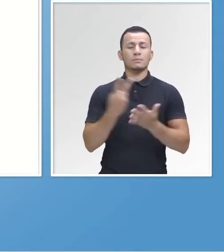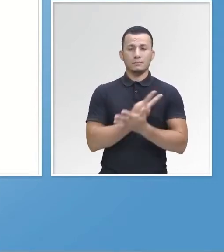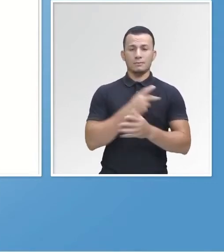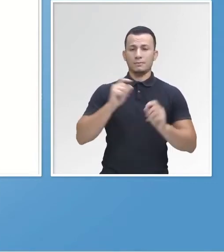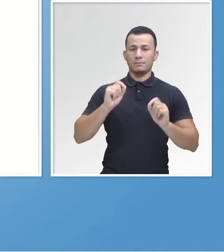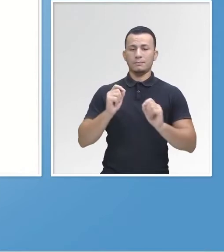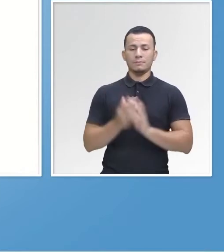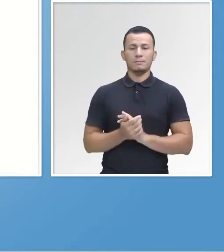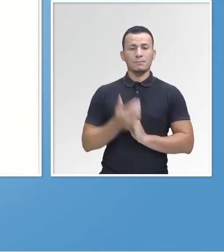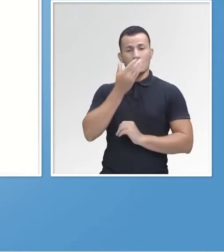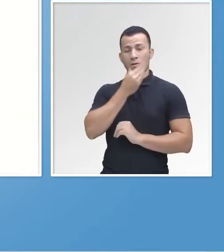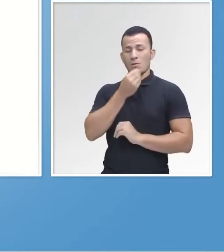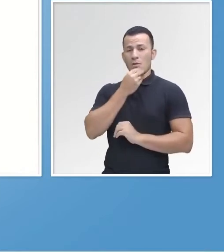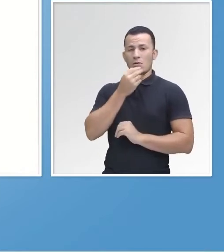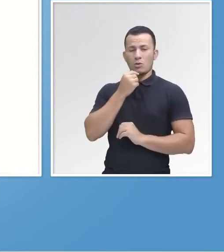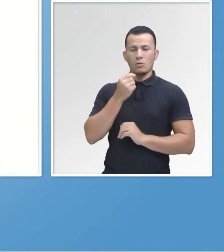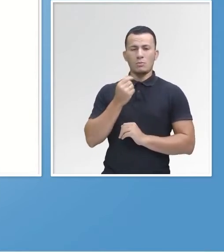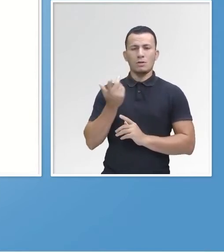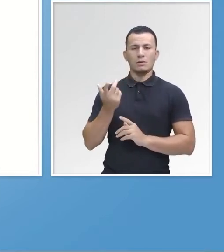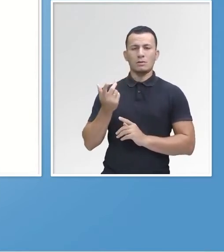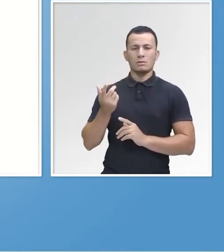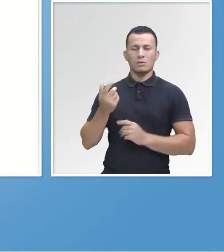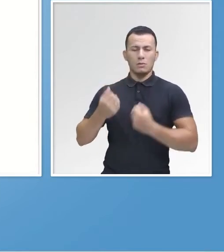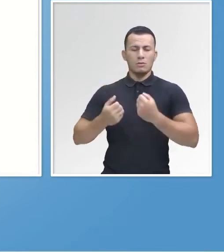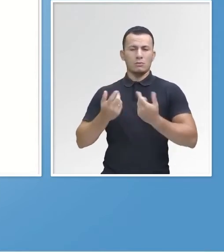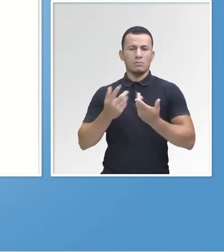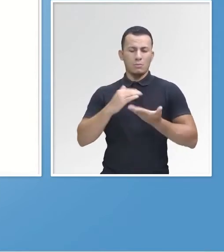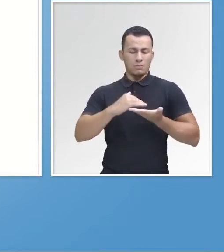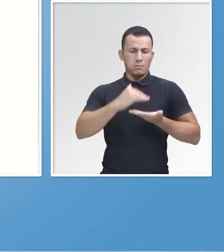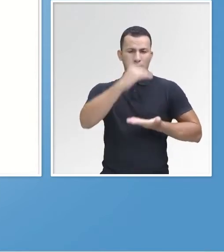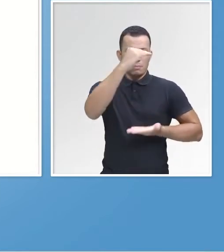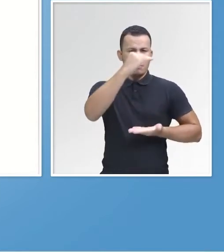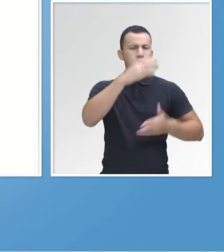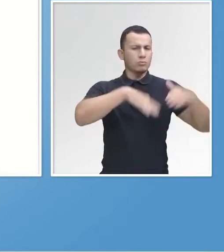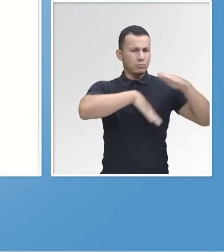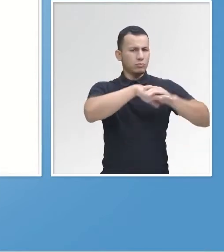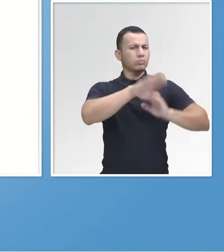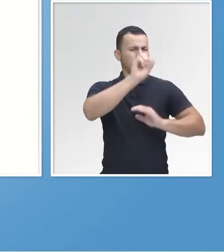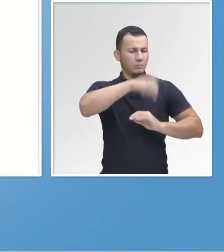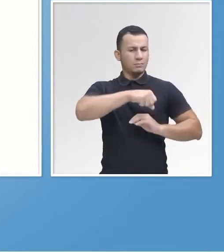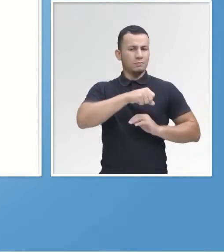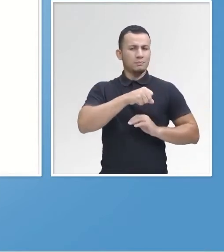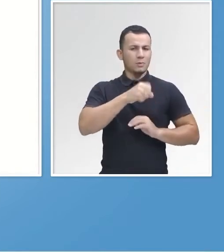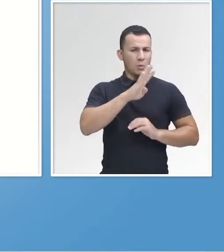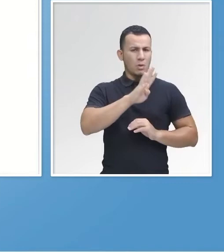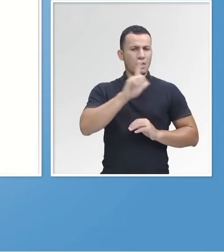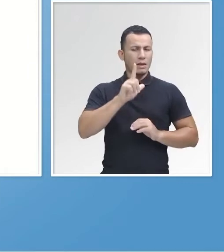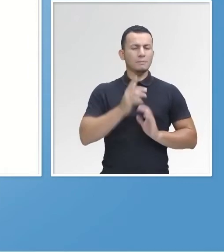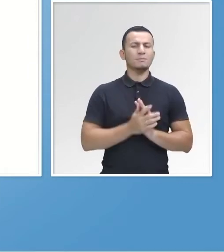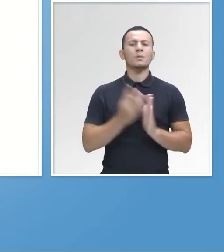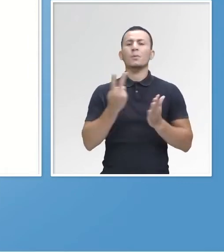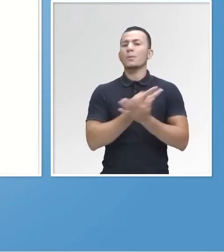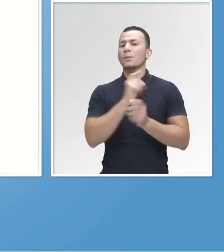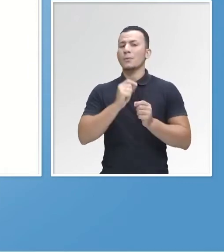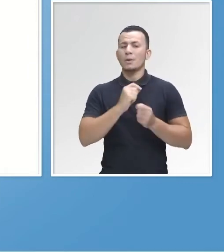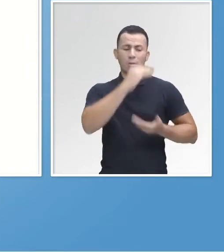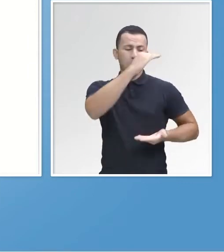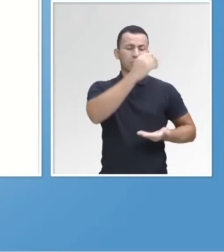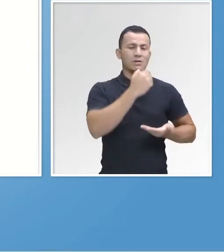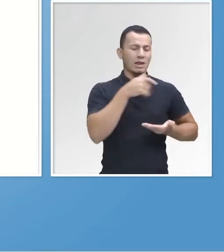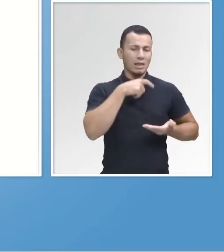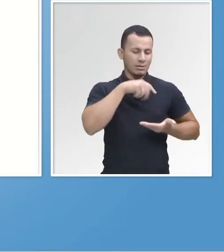O João estava com tanque né o galão totalmente cheio só que aí que aconteceu o galão furou